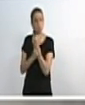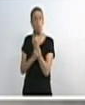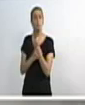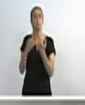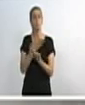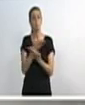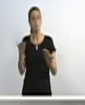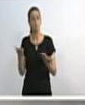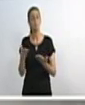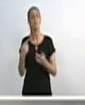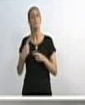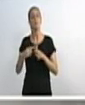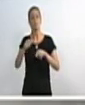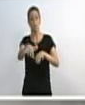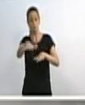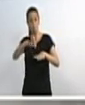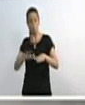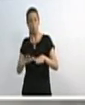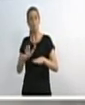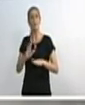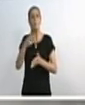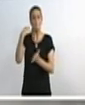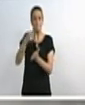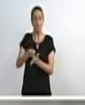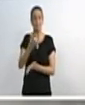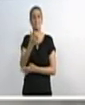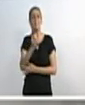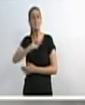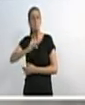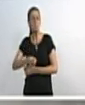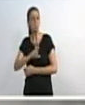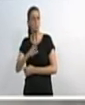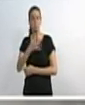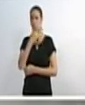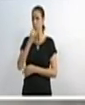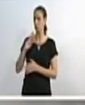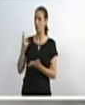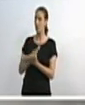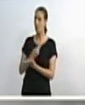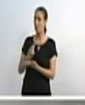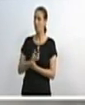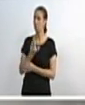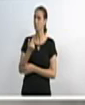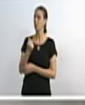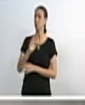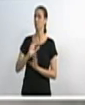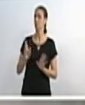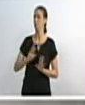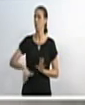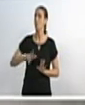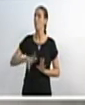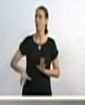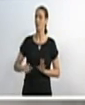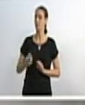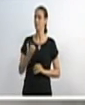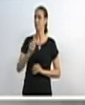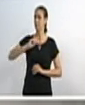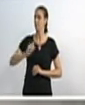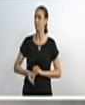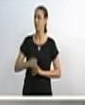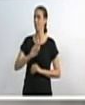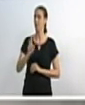faixa elevada, R$6.000, eu acho que é fora da realidade. Uma pesquisa que foi feita há algum tempo atrás, alguém que defendia